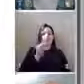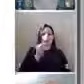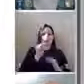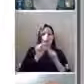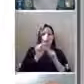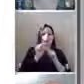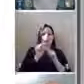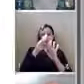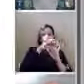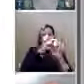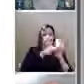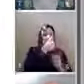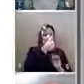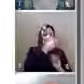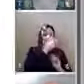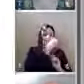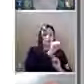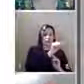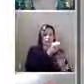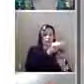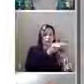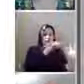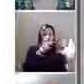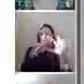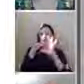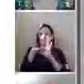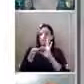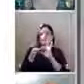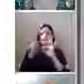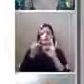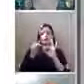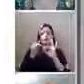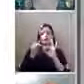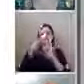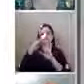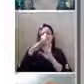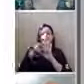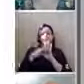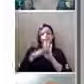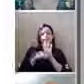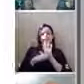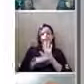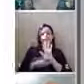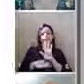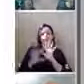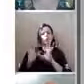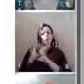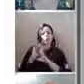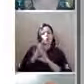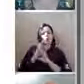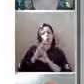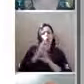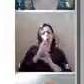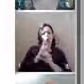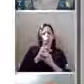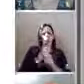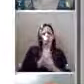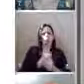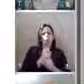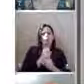lemas, que inicialmente comporão as fichas e carregarão o artigo